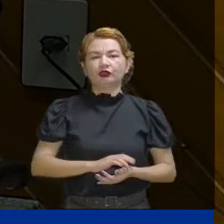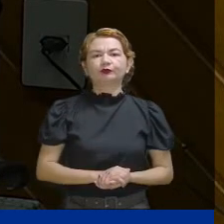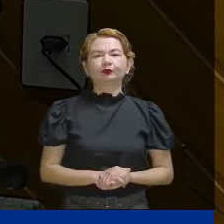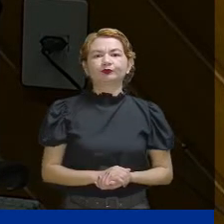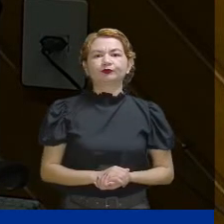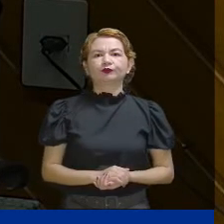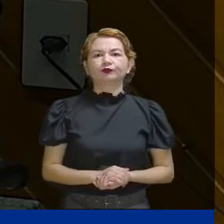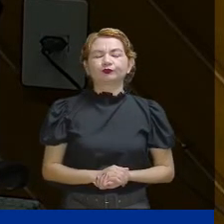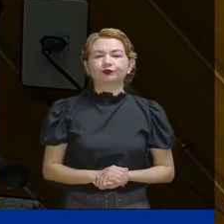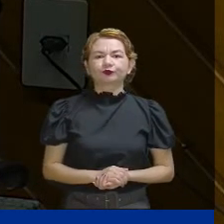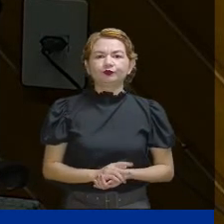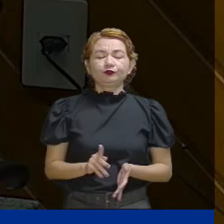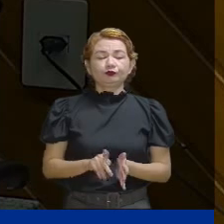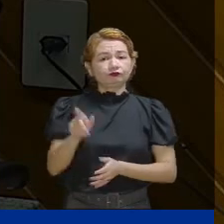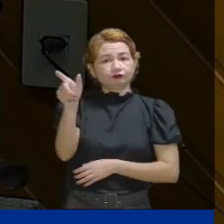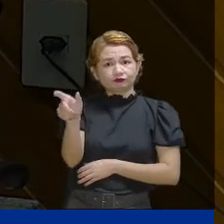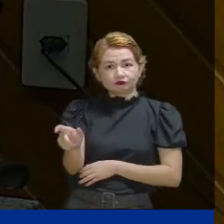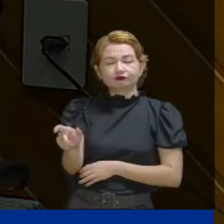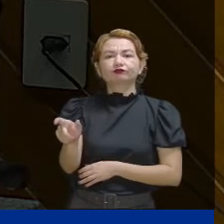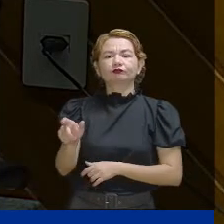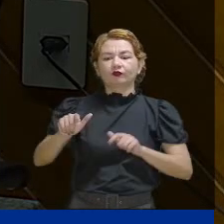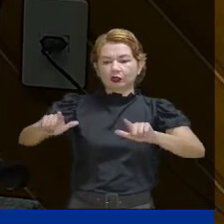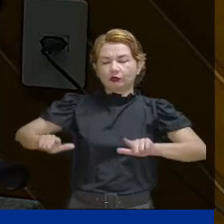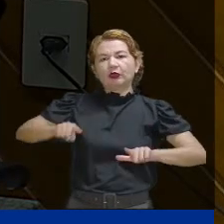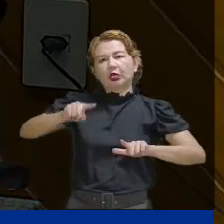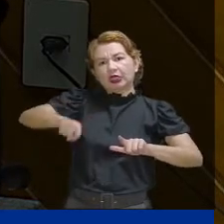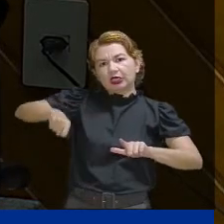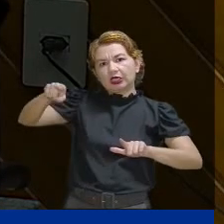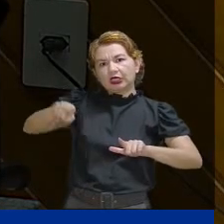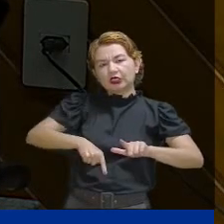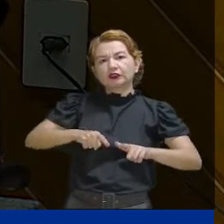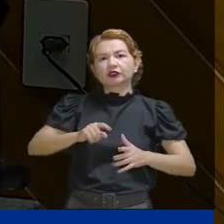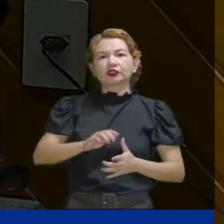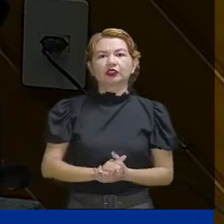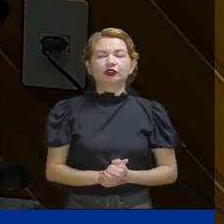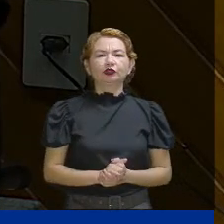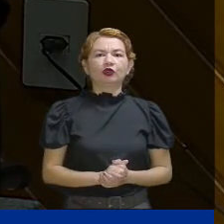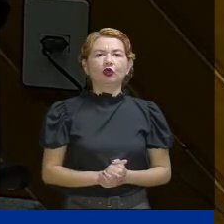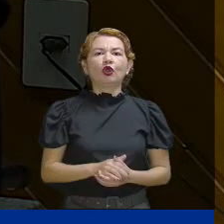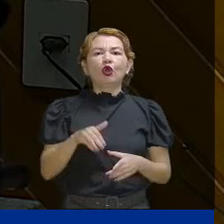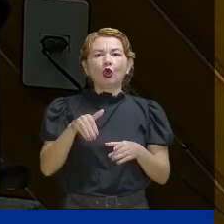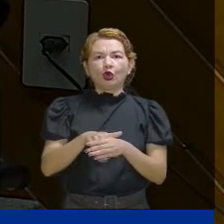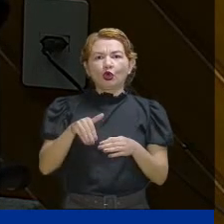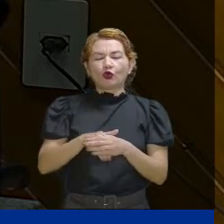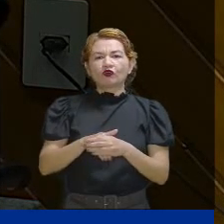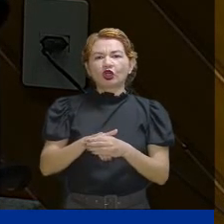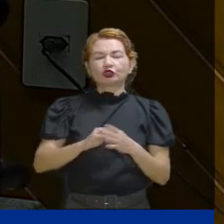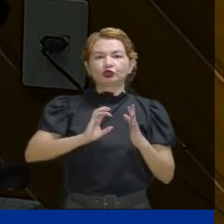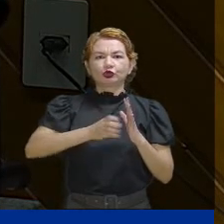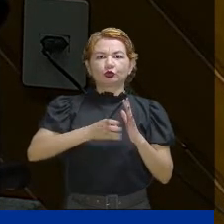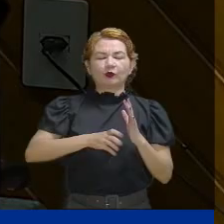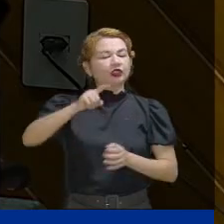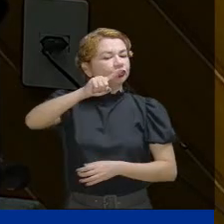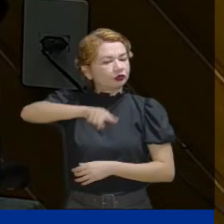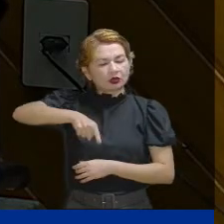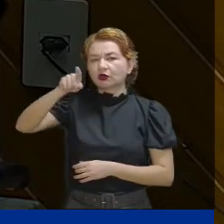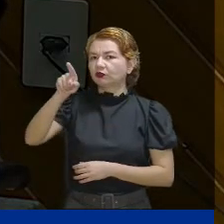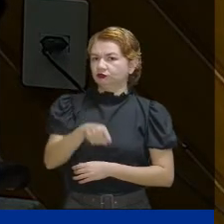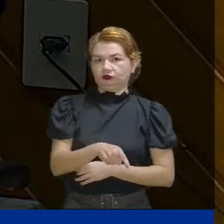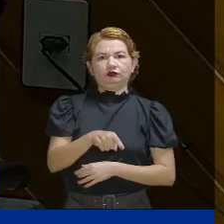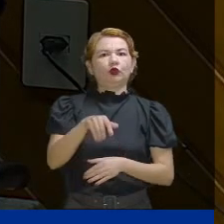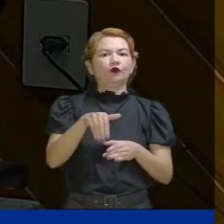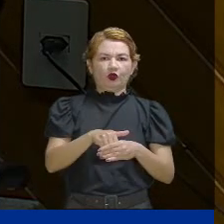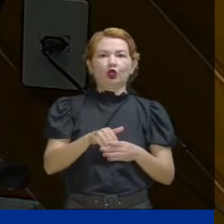do embargante, a cassação de seu diploma e a nulidade dos votos obtidos pelo Partido Progressista,